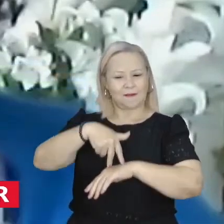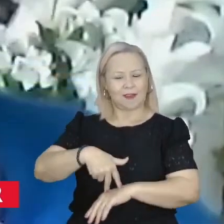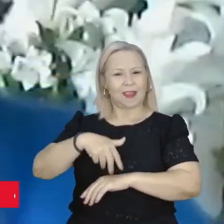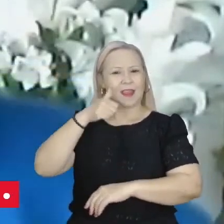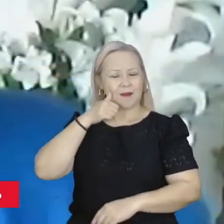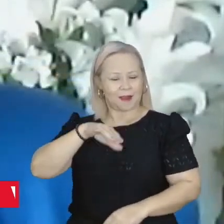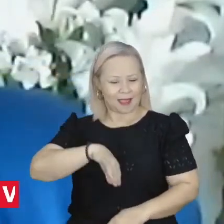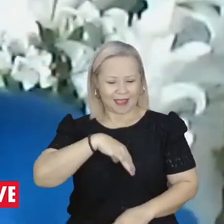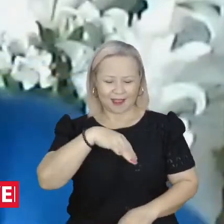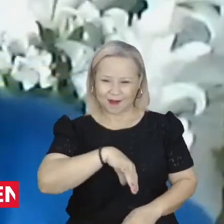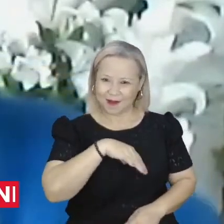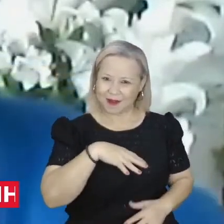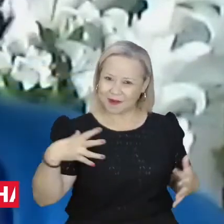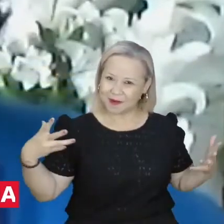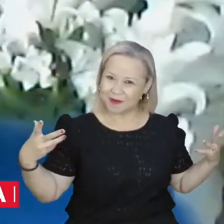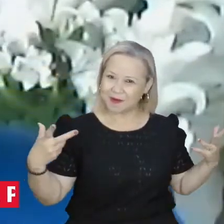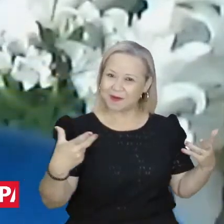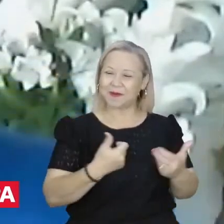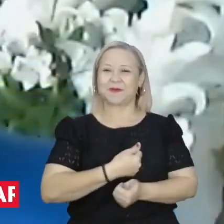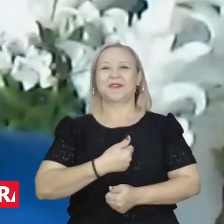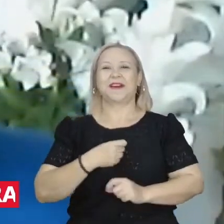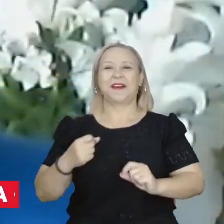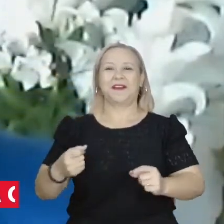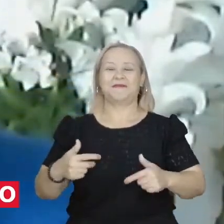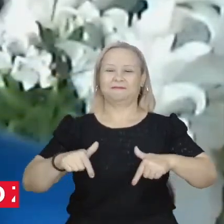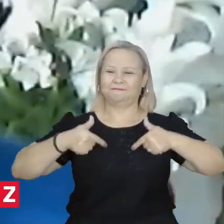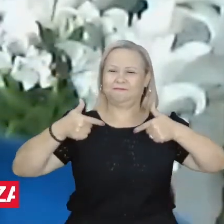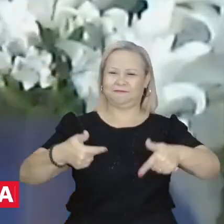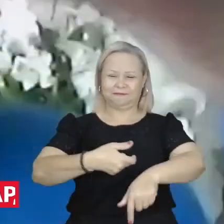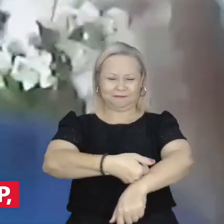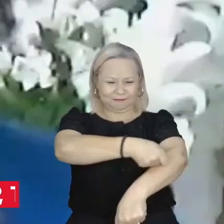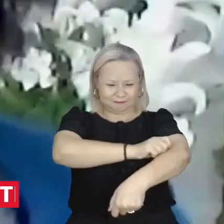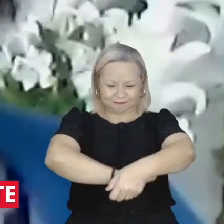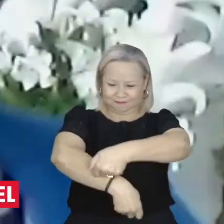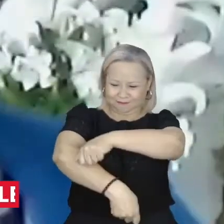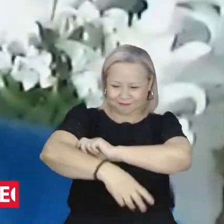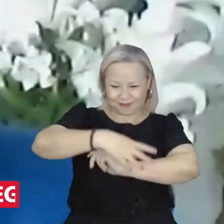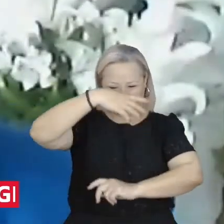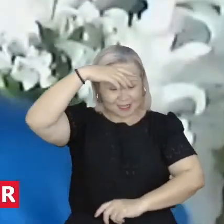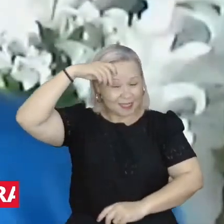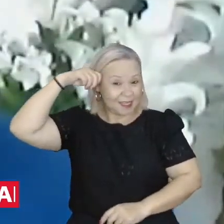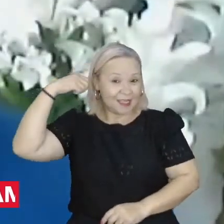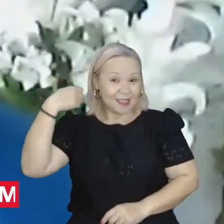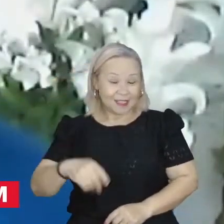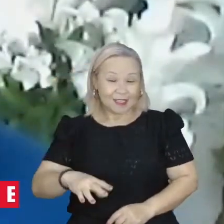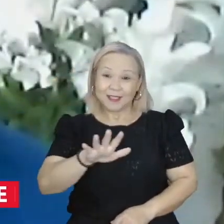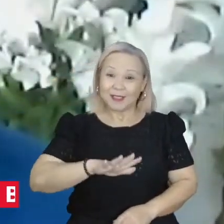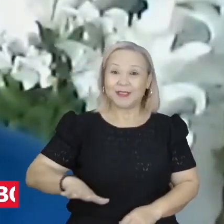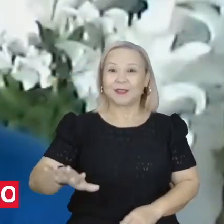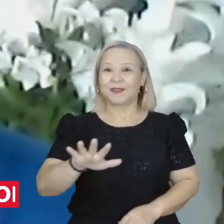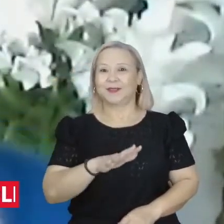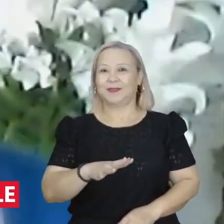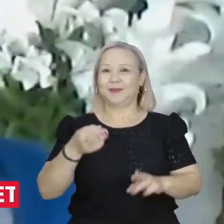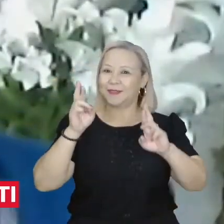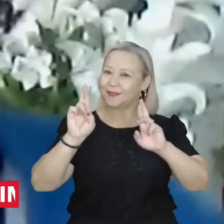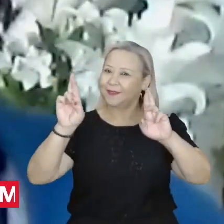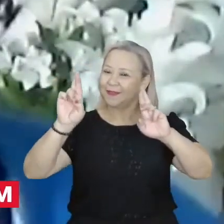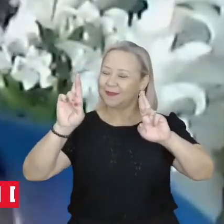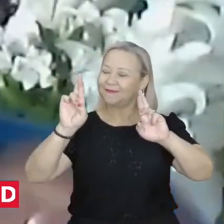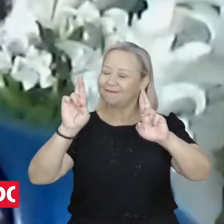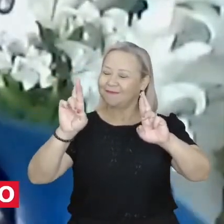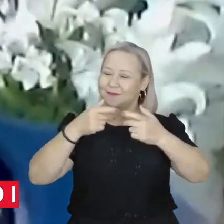isso, claro, chegou até Benedita, né? E muito feliz da vida de ter, né, o programa Elas